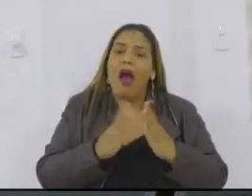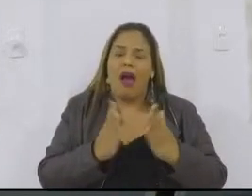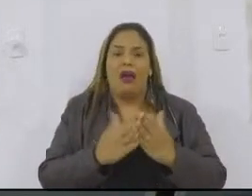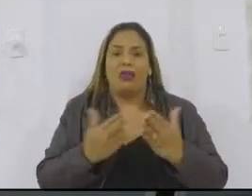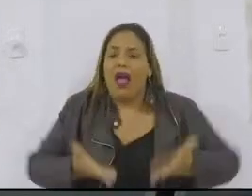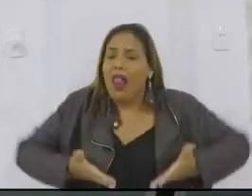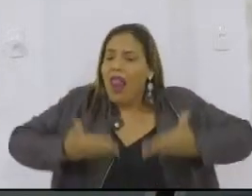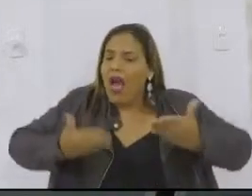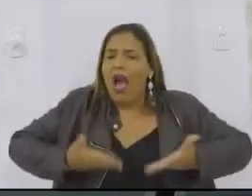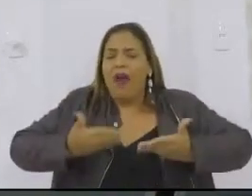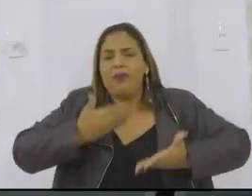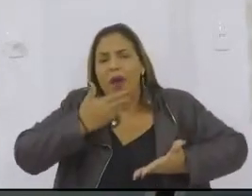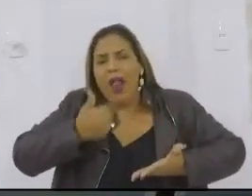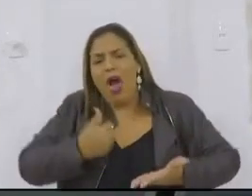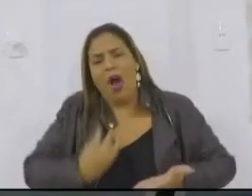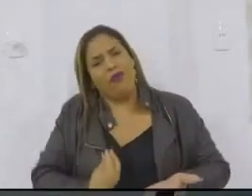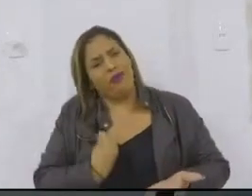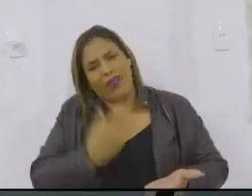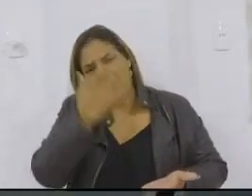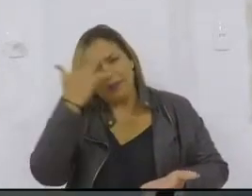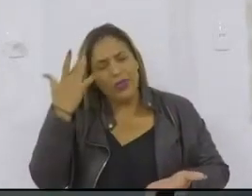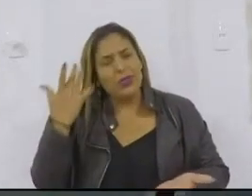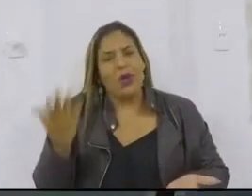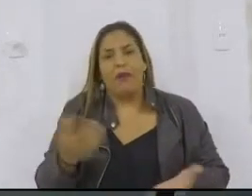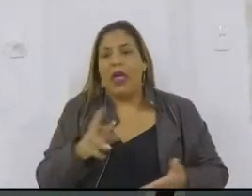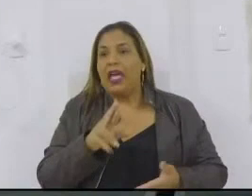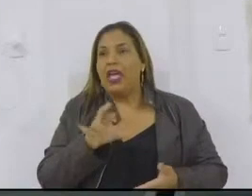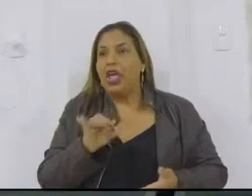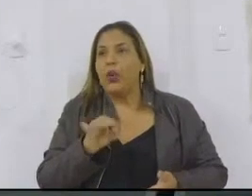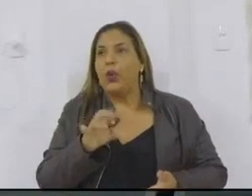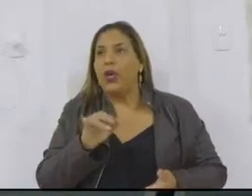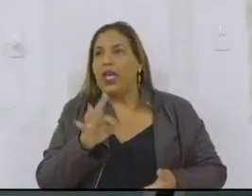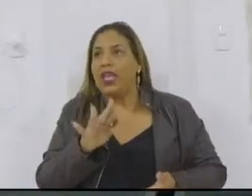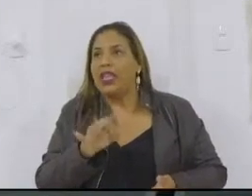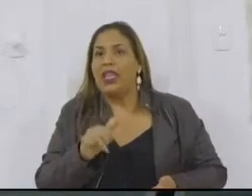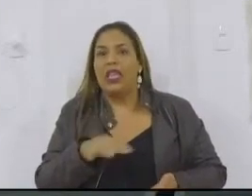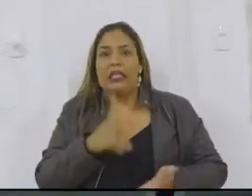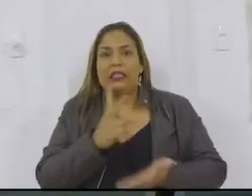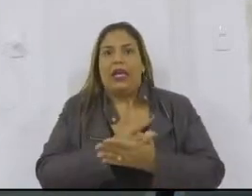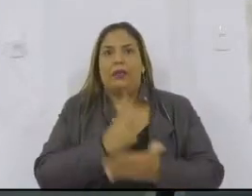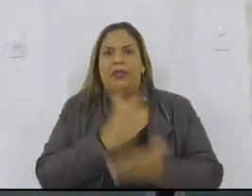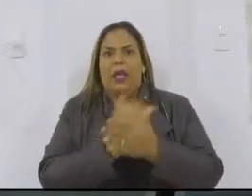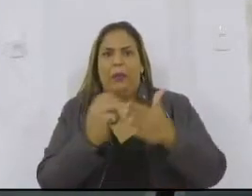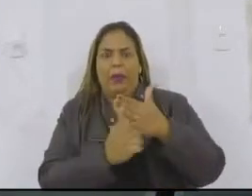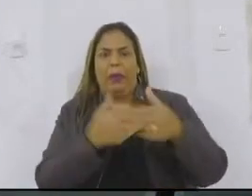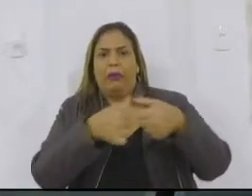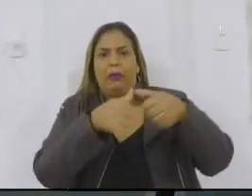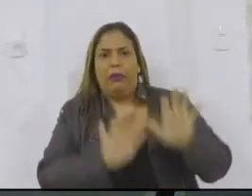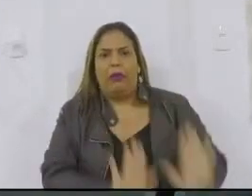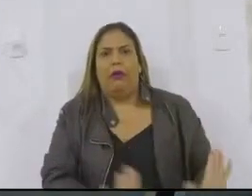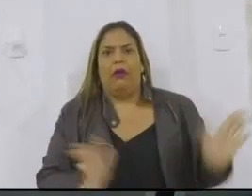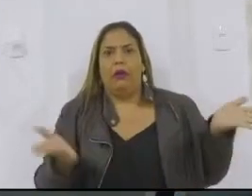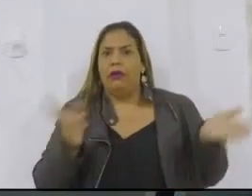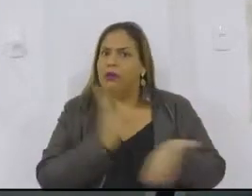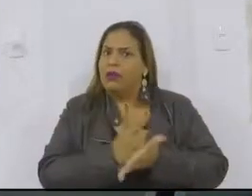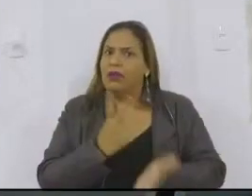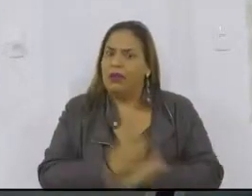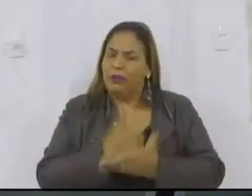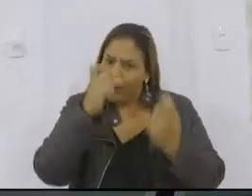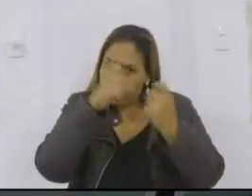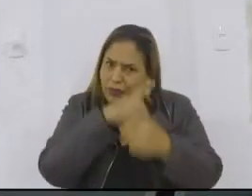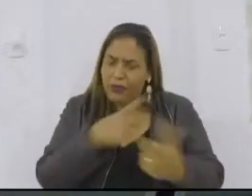às pessoas. Vai ficar Rio Ita, não sei. Poxa, nós temos aqui abrir as portas e eu tenho